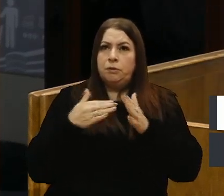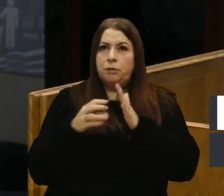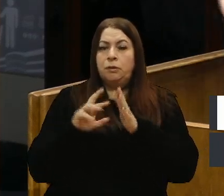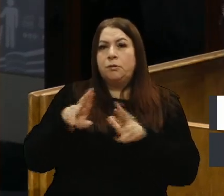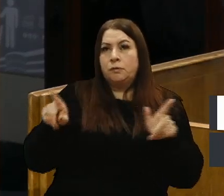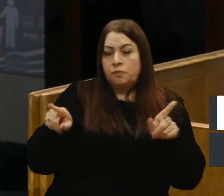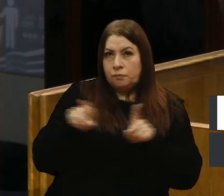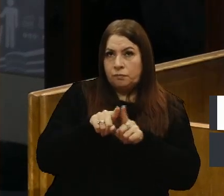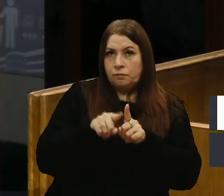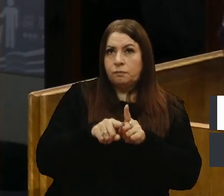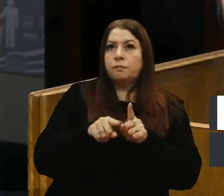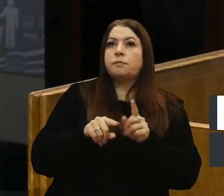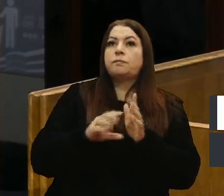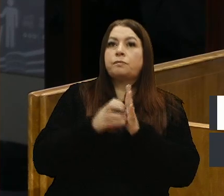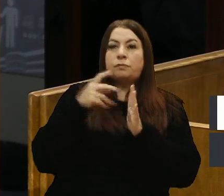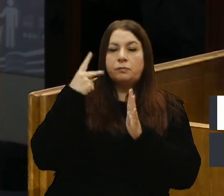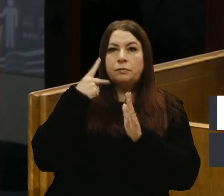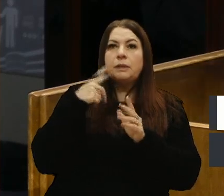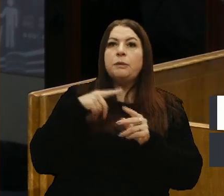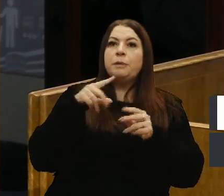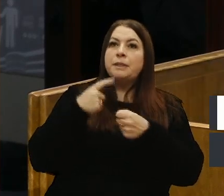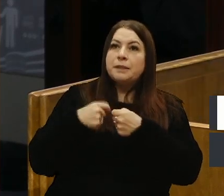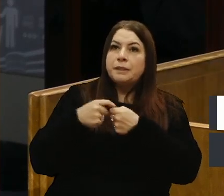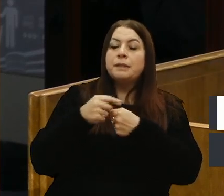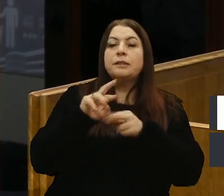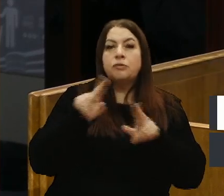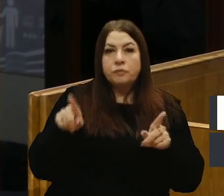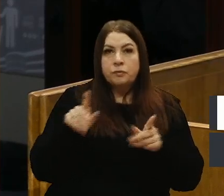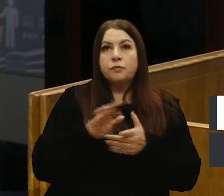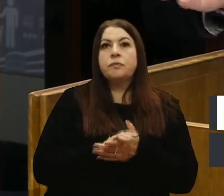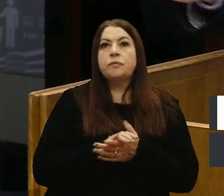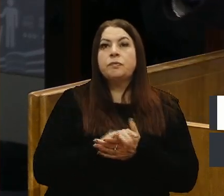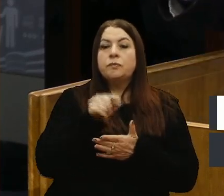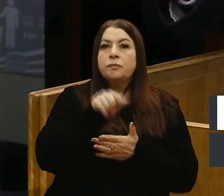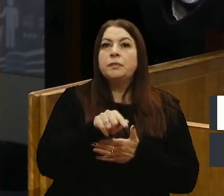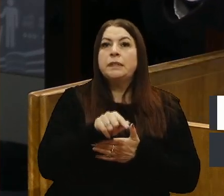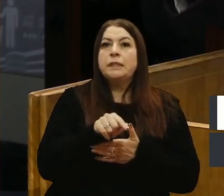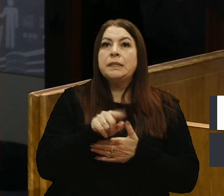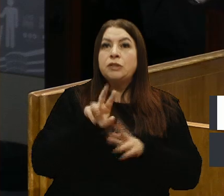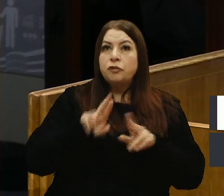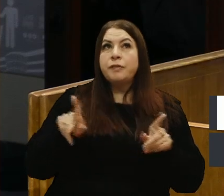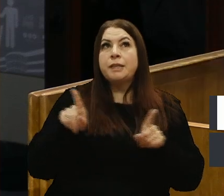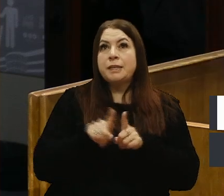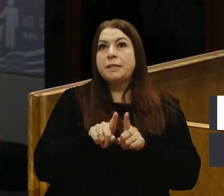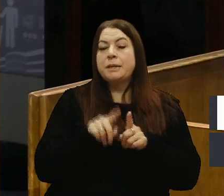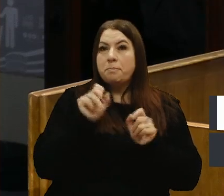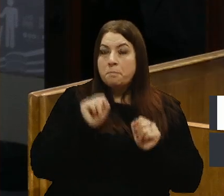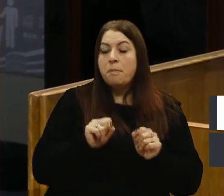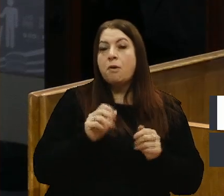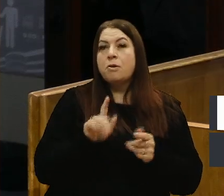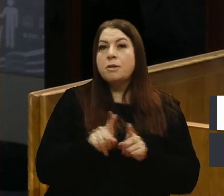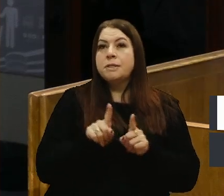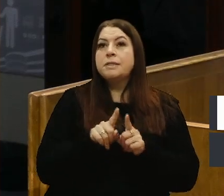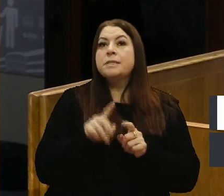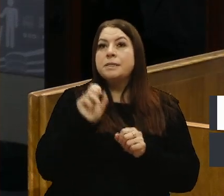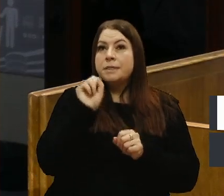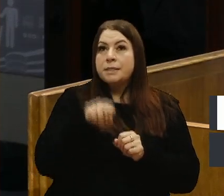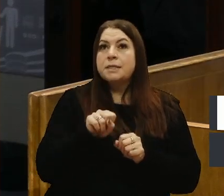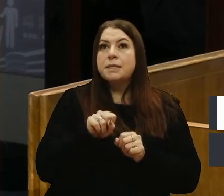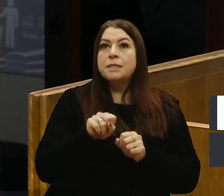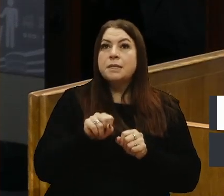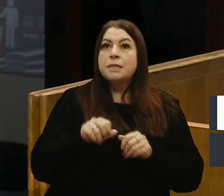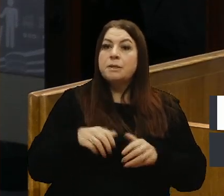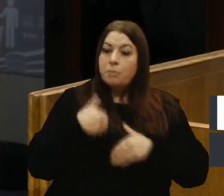diferenças, temos diferenças, uma cidade tem diferenças, e essas diferenças, elas podem ser, sim, motivo